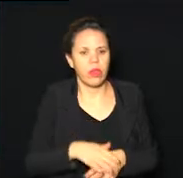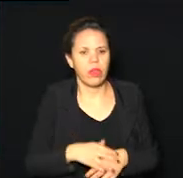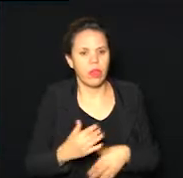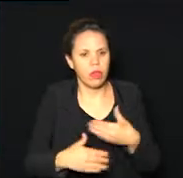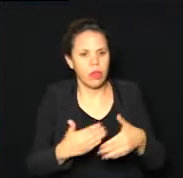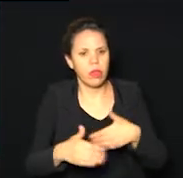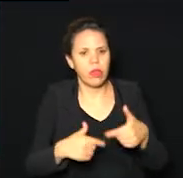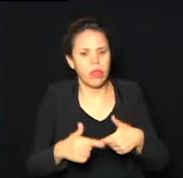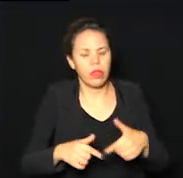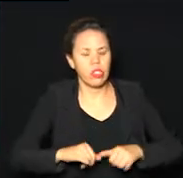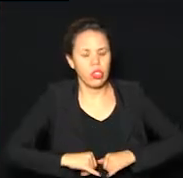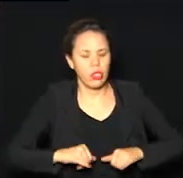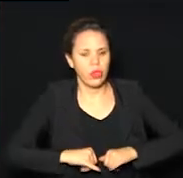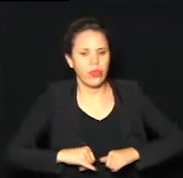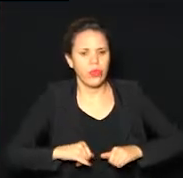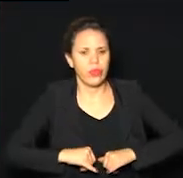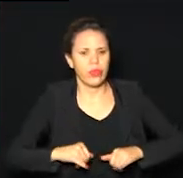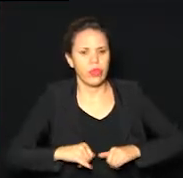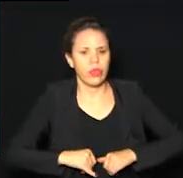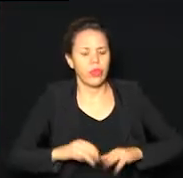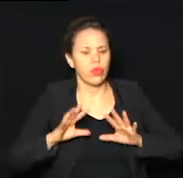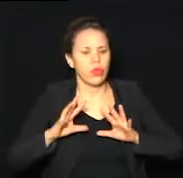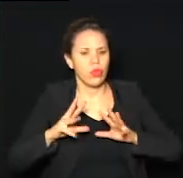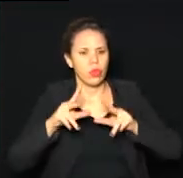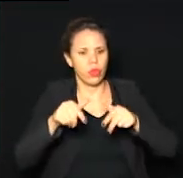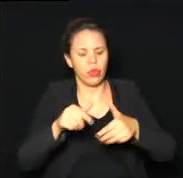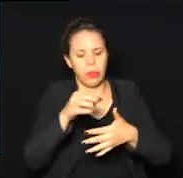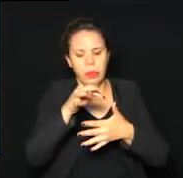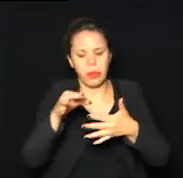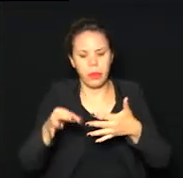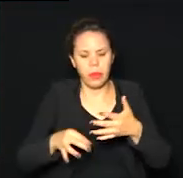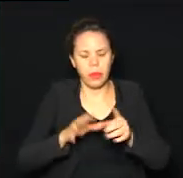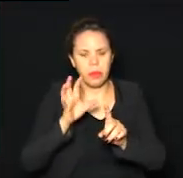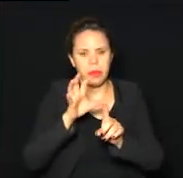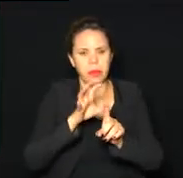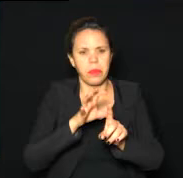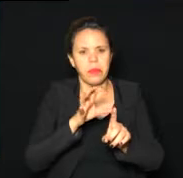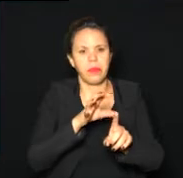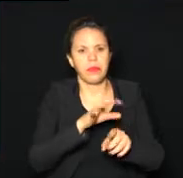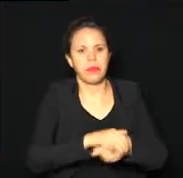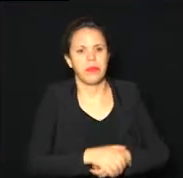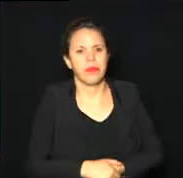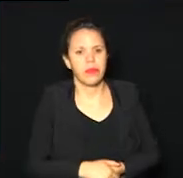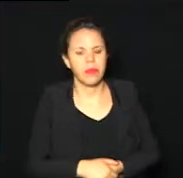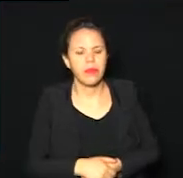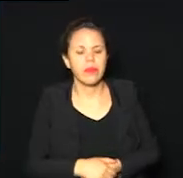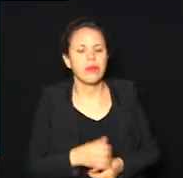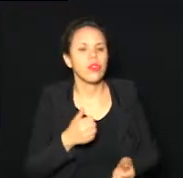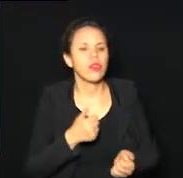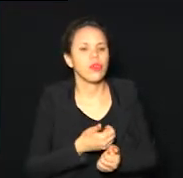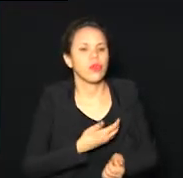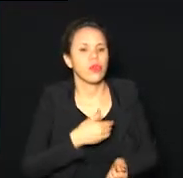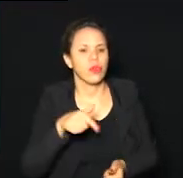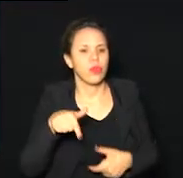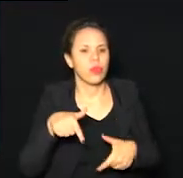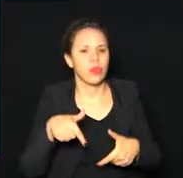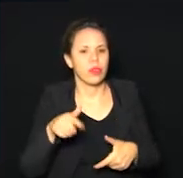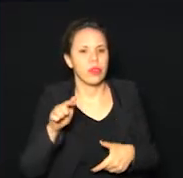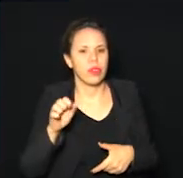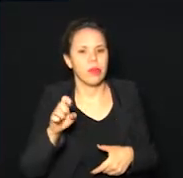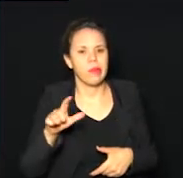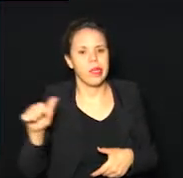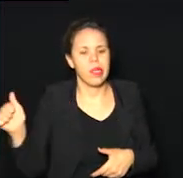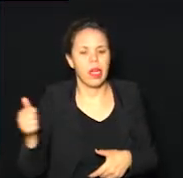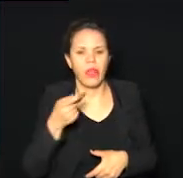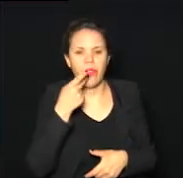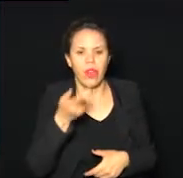processo, sofrendo ainda com todo tipo de assédio, como a companheira Gabriela